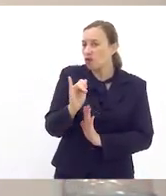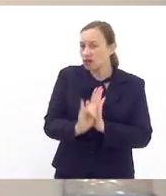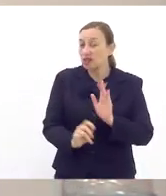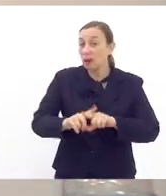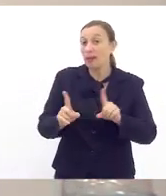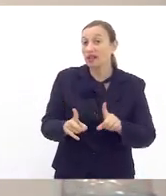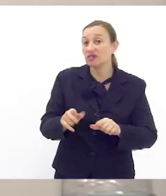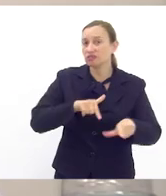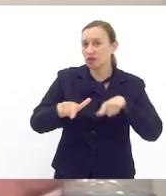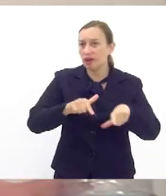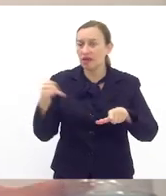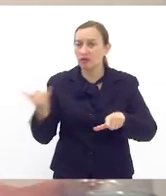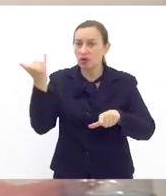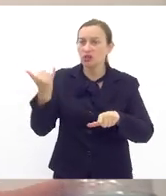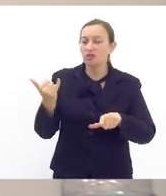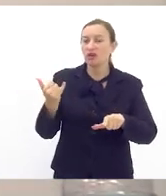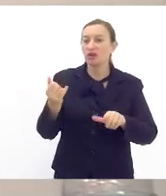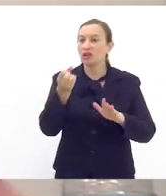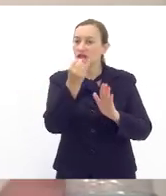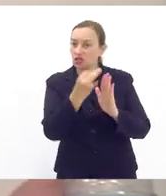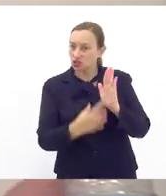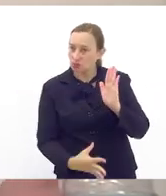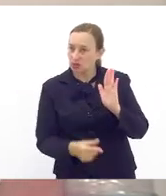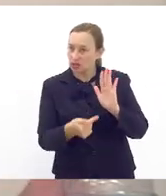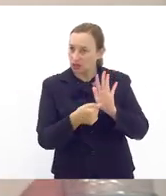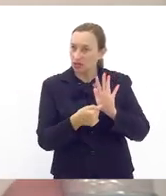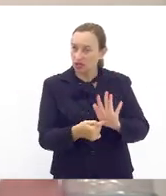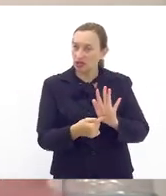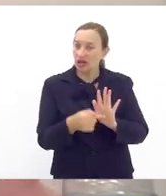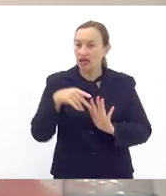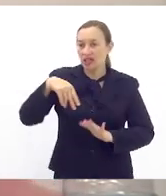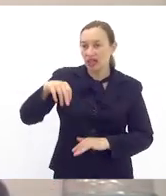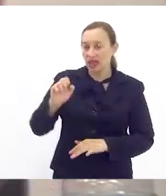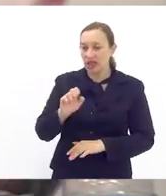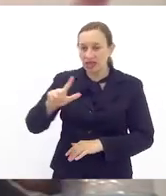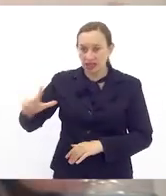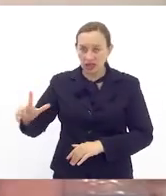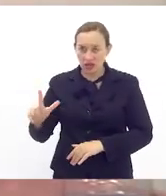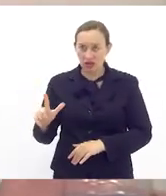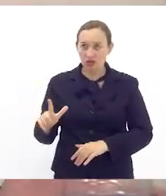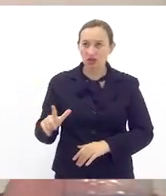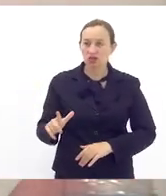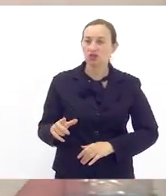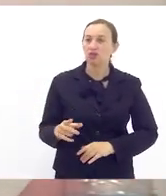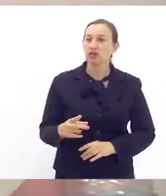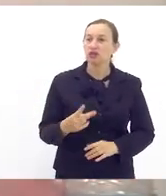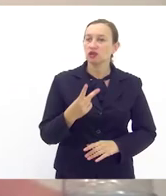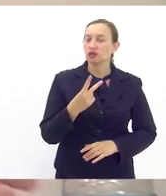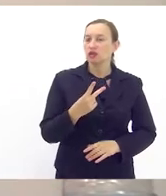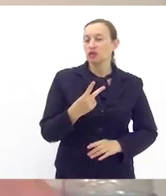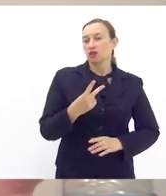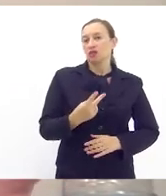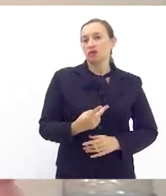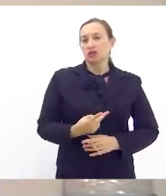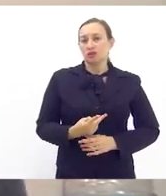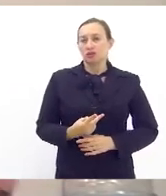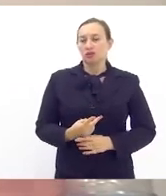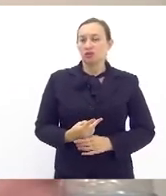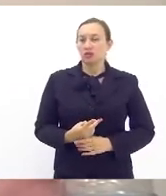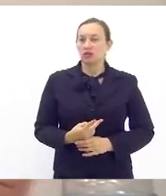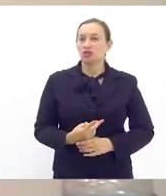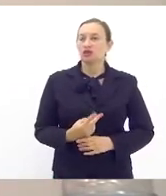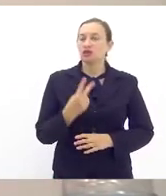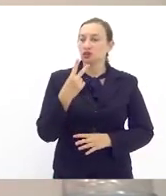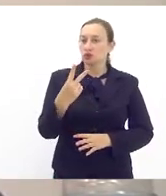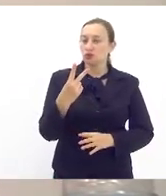trabalho importante ela aponta por exemplo que falando aqui da enel a partir de duas classificações de índices o deck que são horas